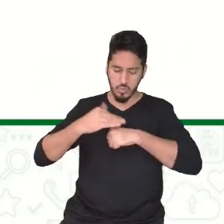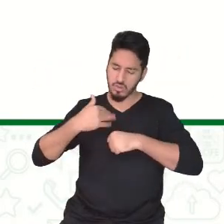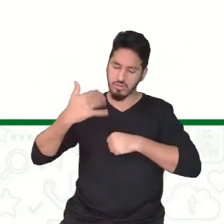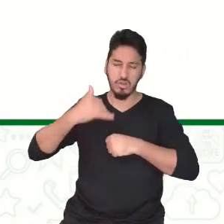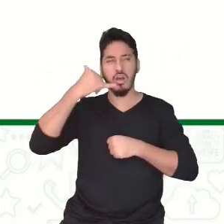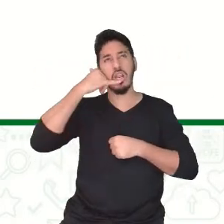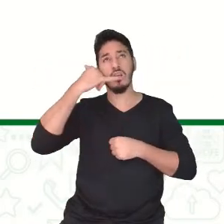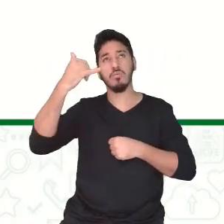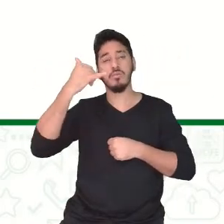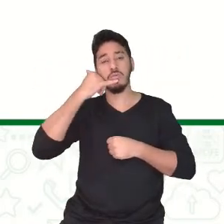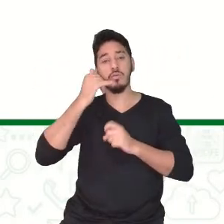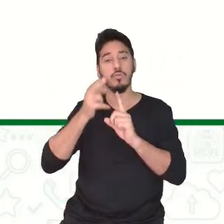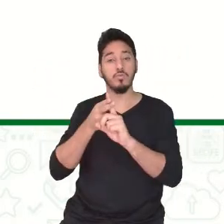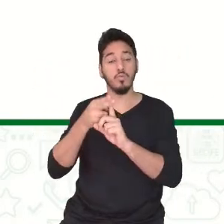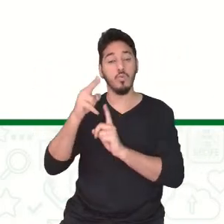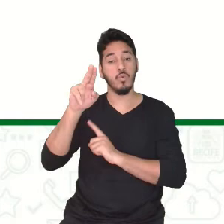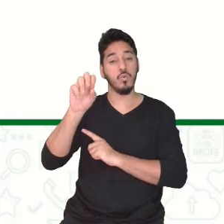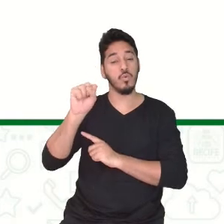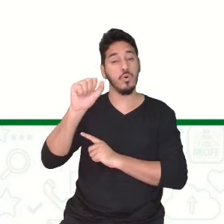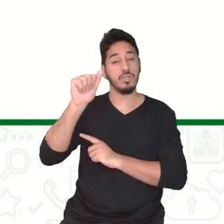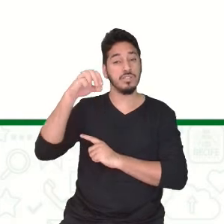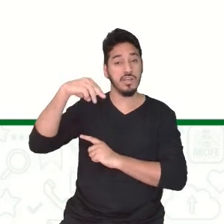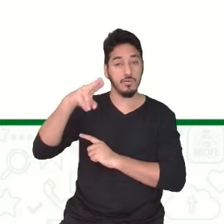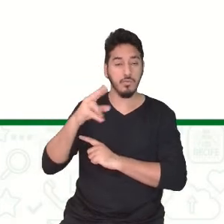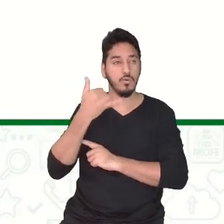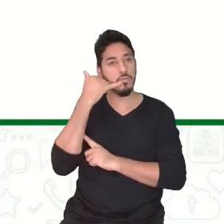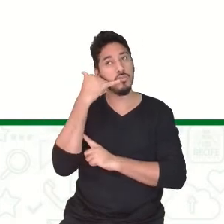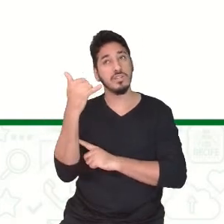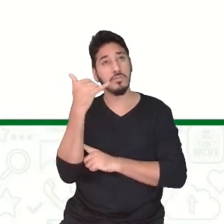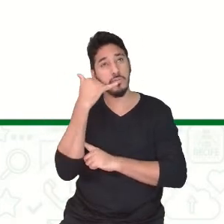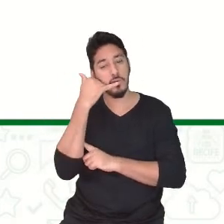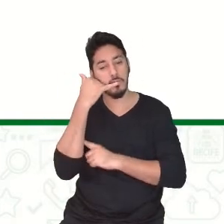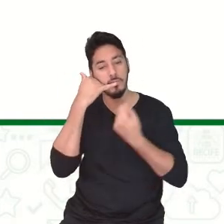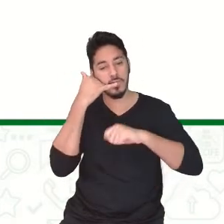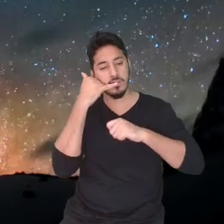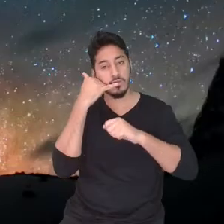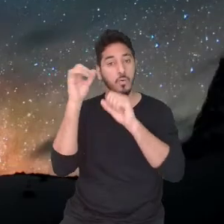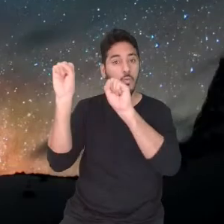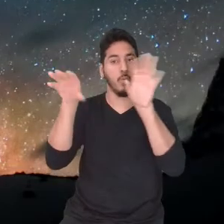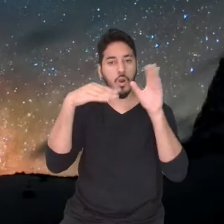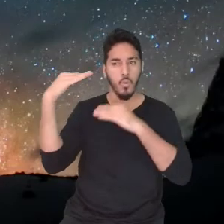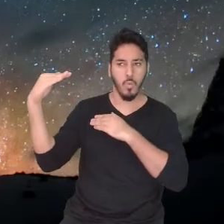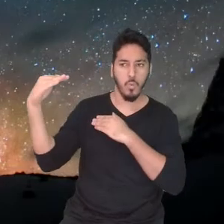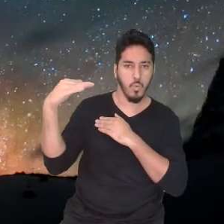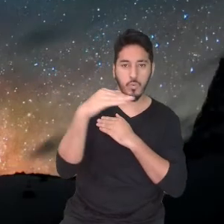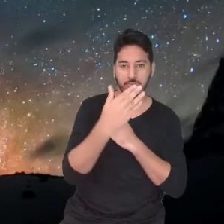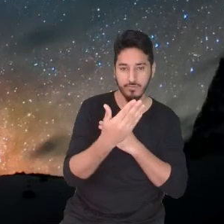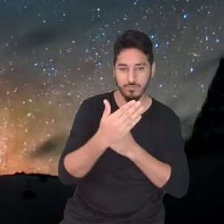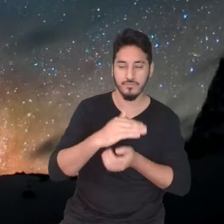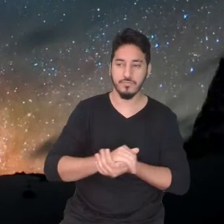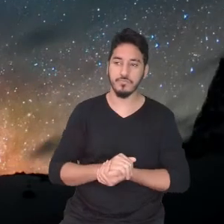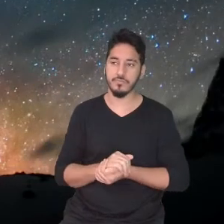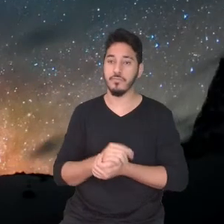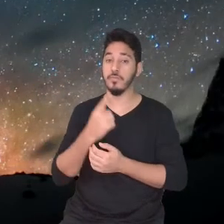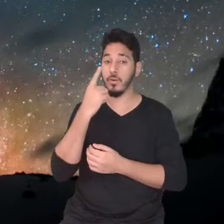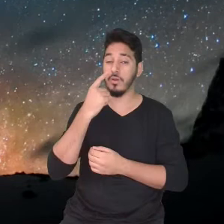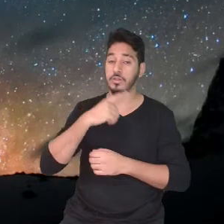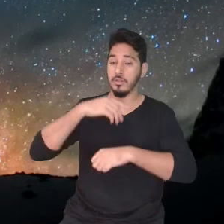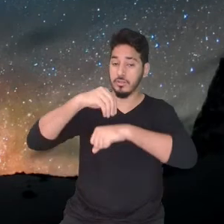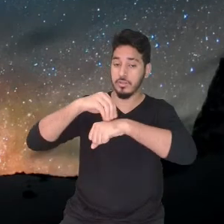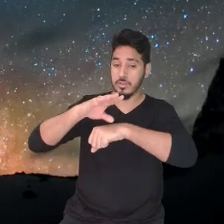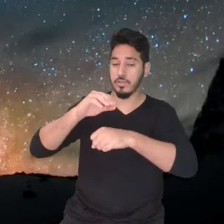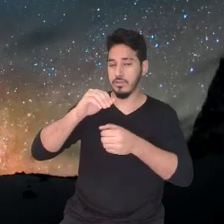vir te atender. Em locais mais distantes, as pessoas não têm isso, né, gente? E aí deixo para vocês essa sugestão